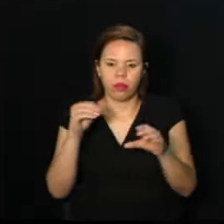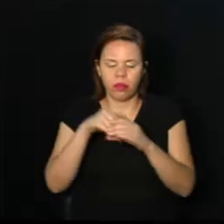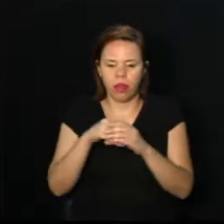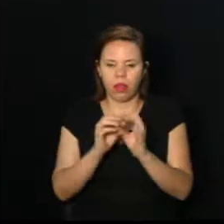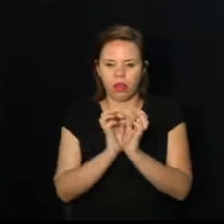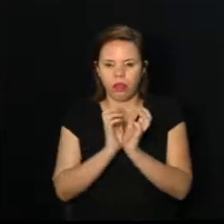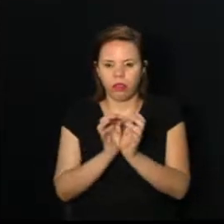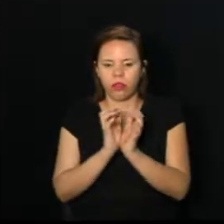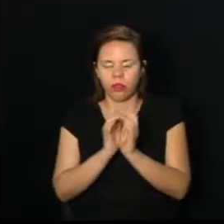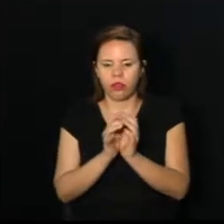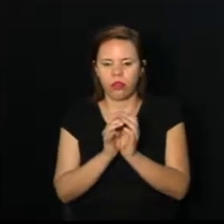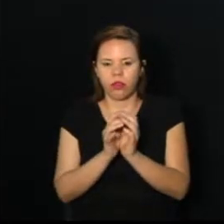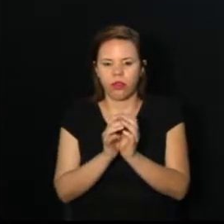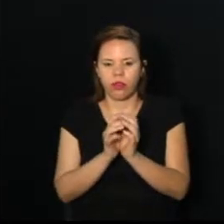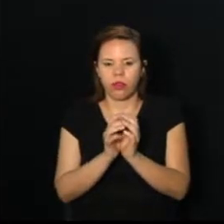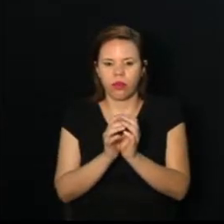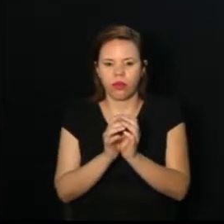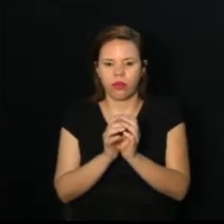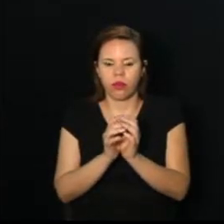de células